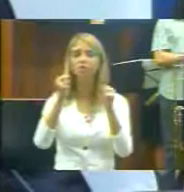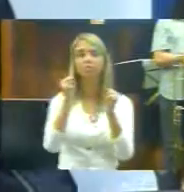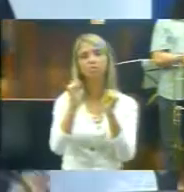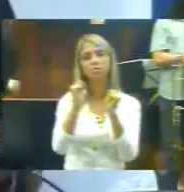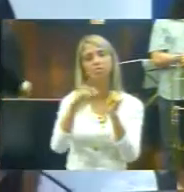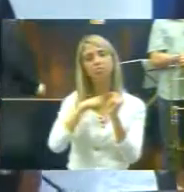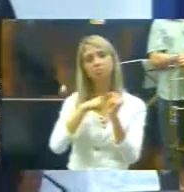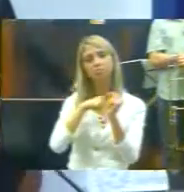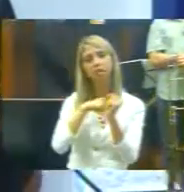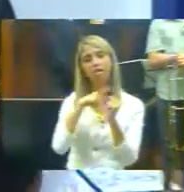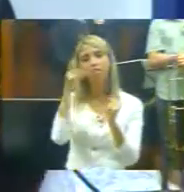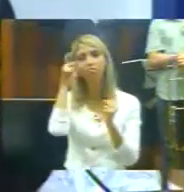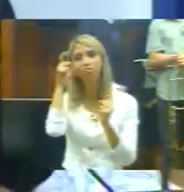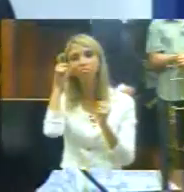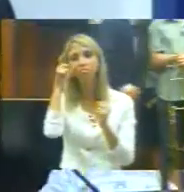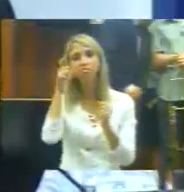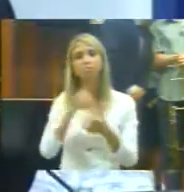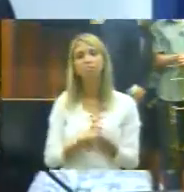mim.